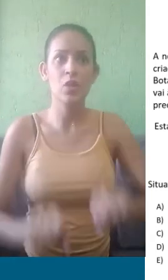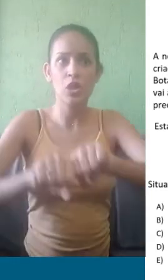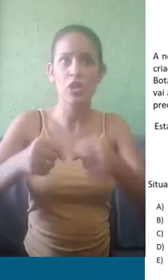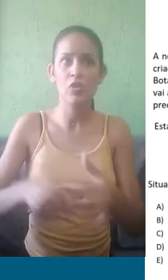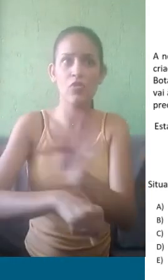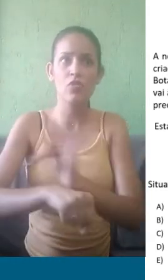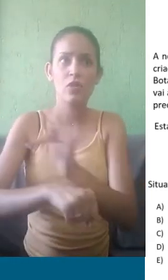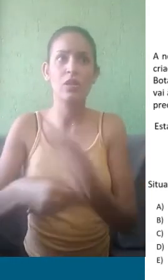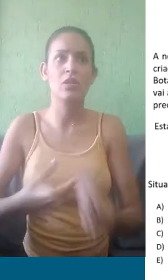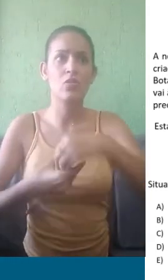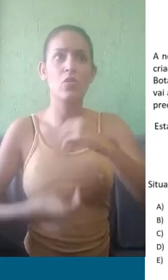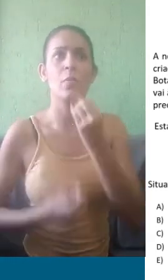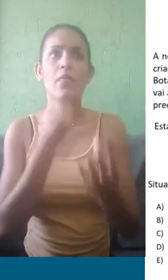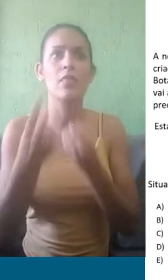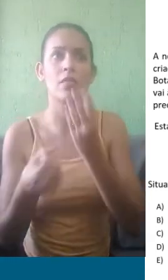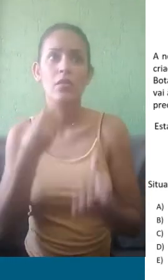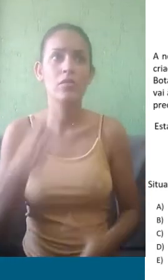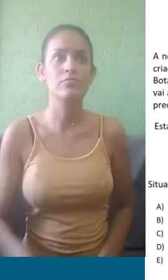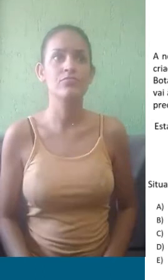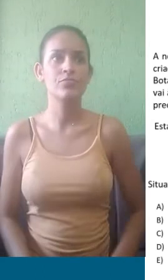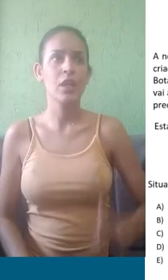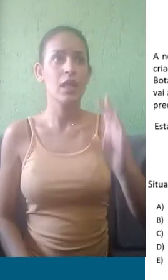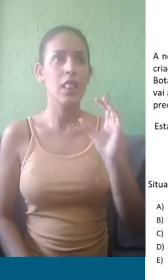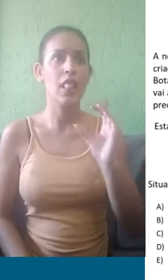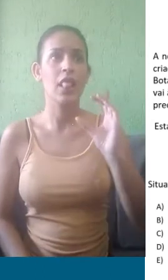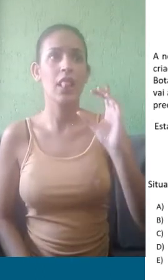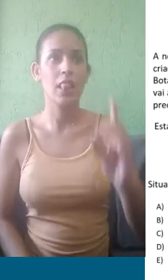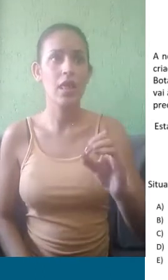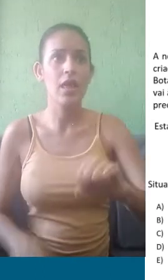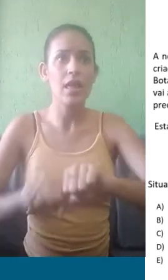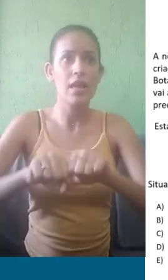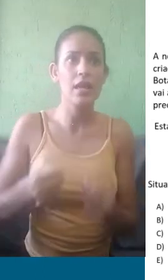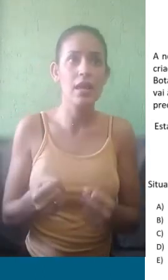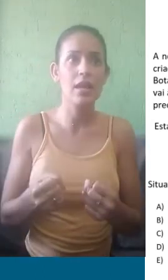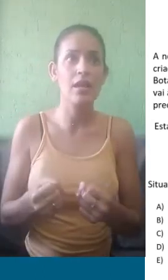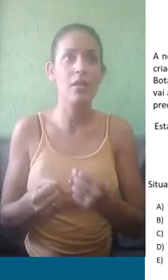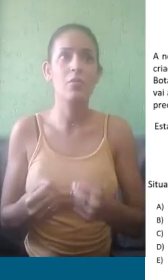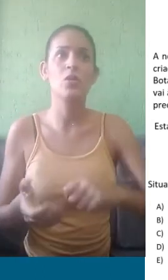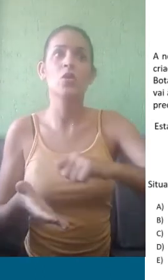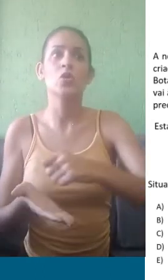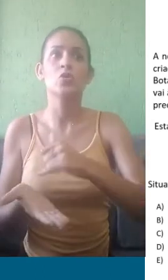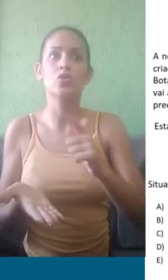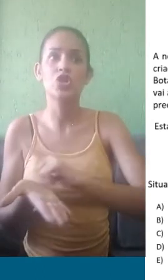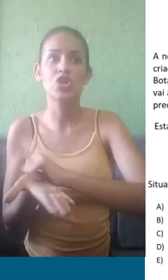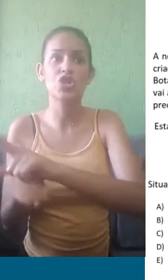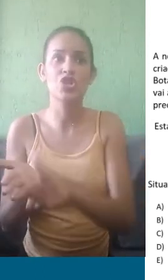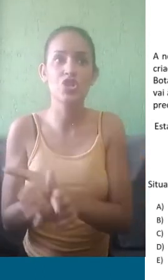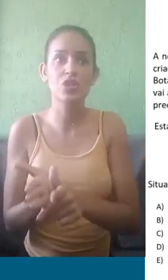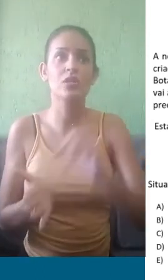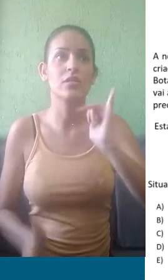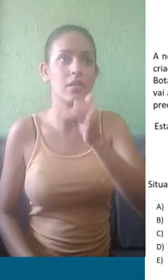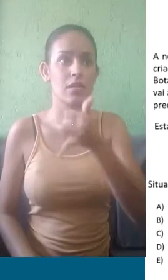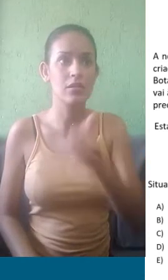gênero narrativo Letra E. Rejeição à classificação dos estilos de época Bom, o